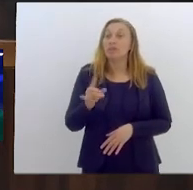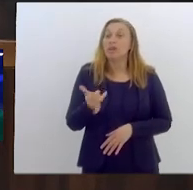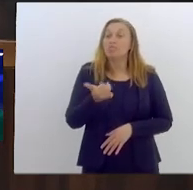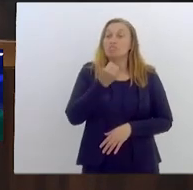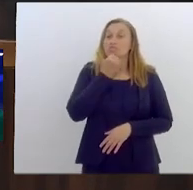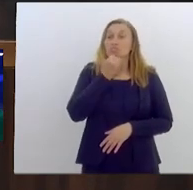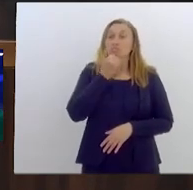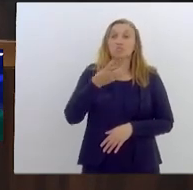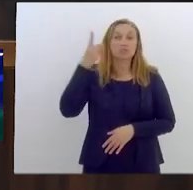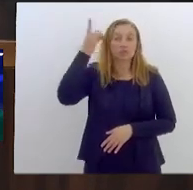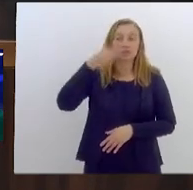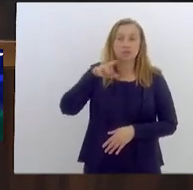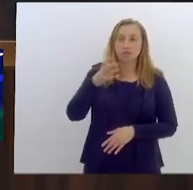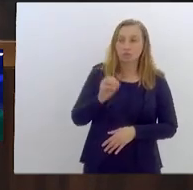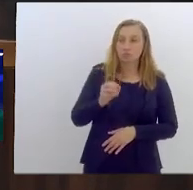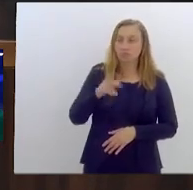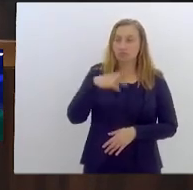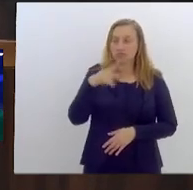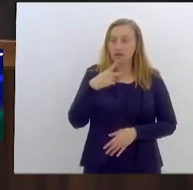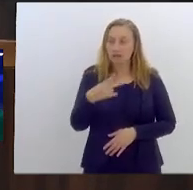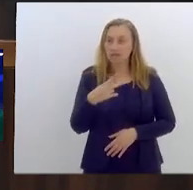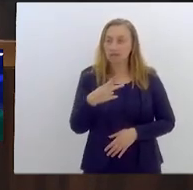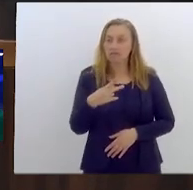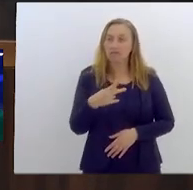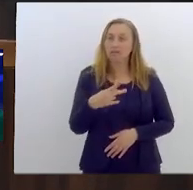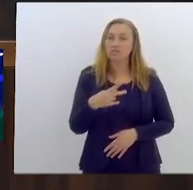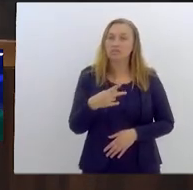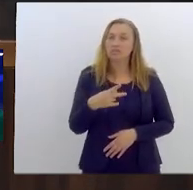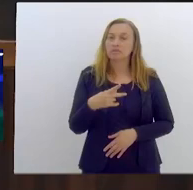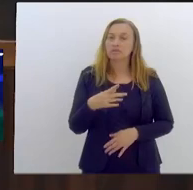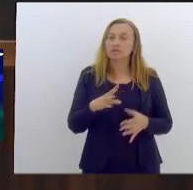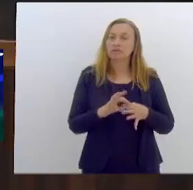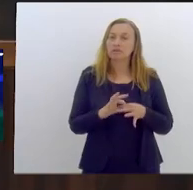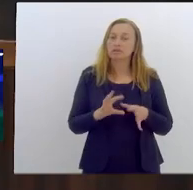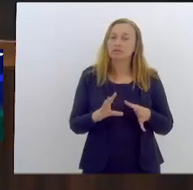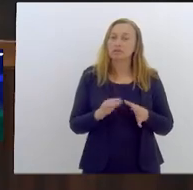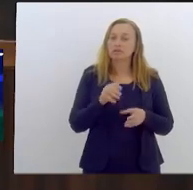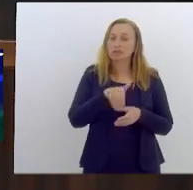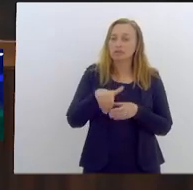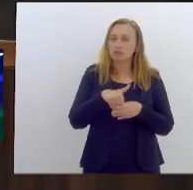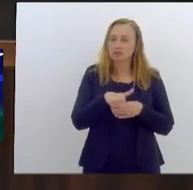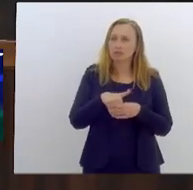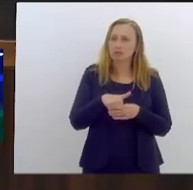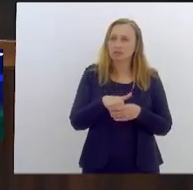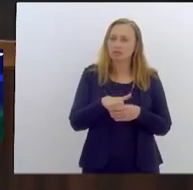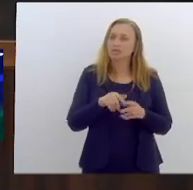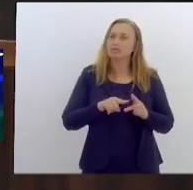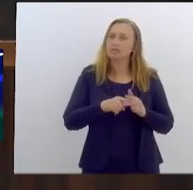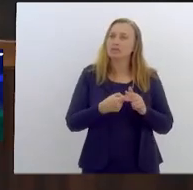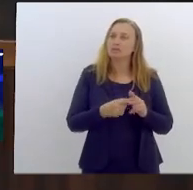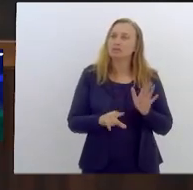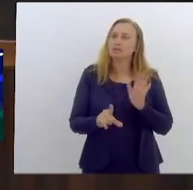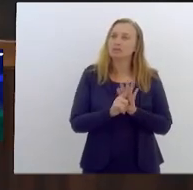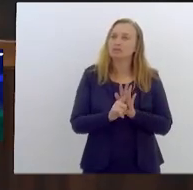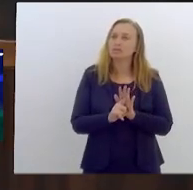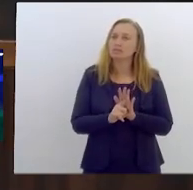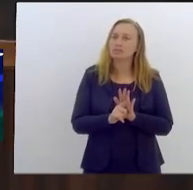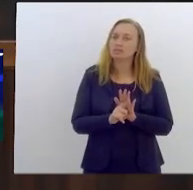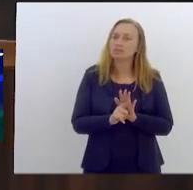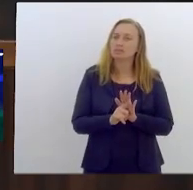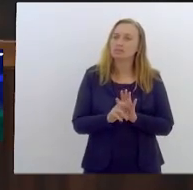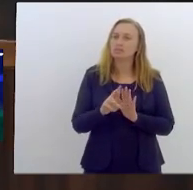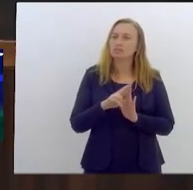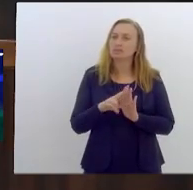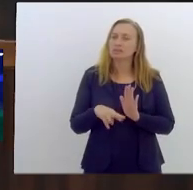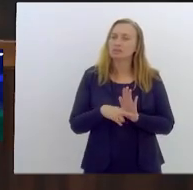deputado Bruno Daori vai falar. Nós não vamos abrir mão da votação, da alteração da lei, do